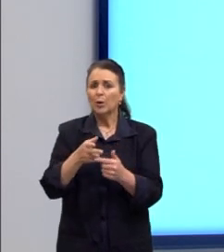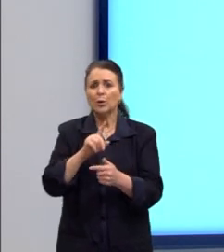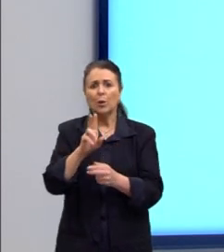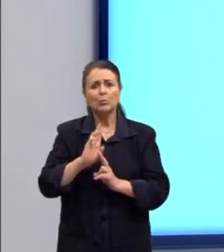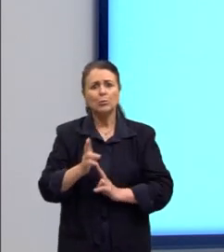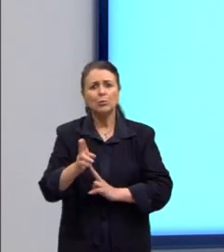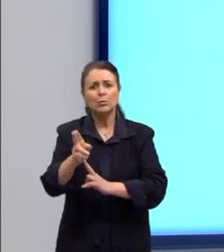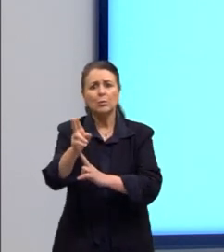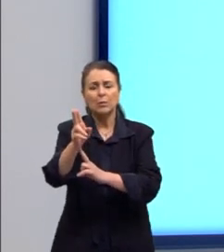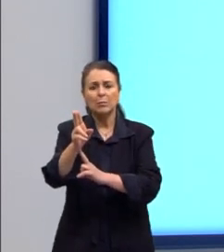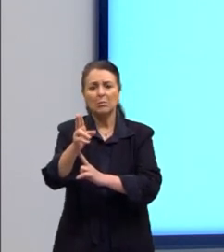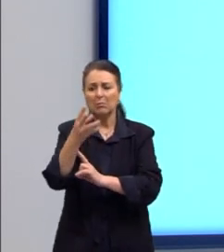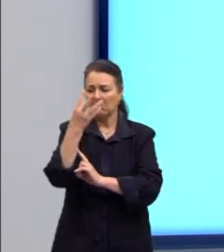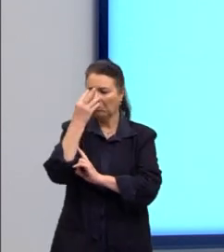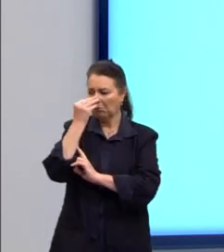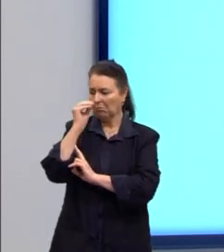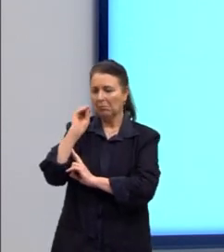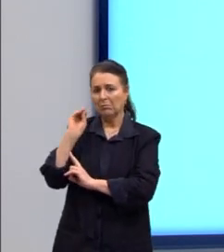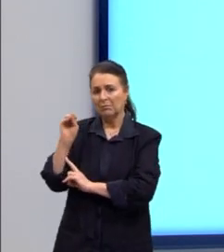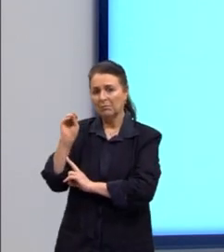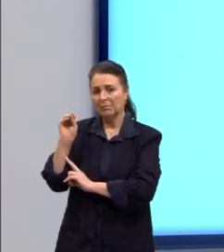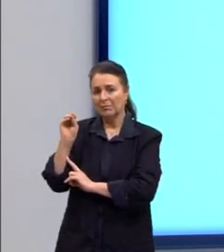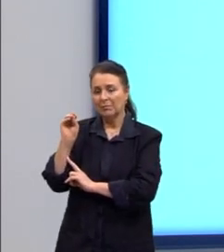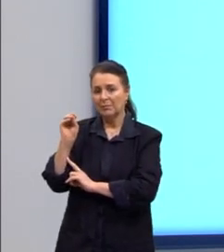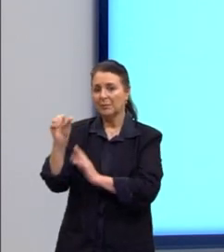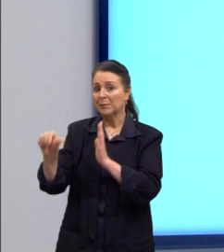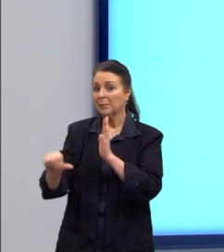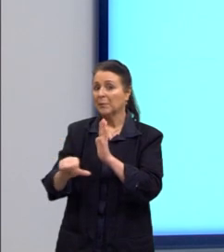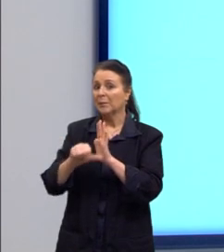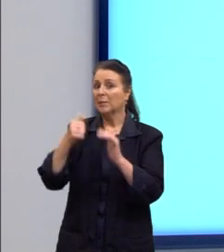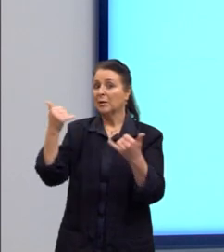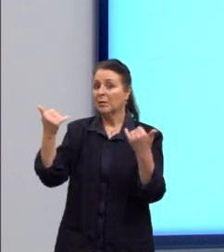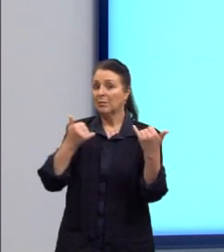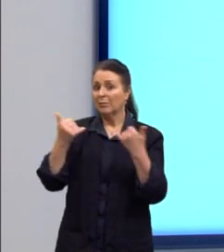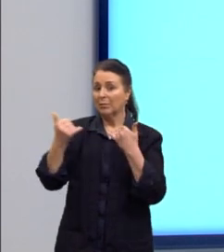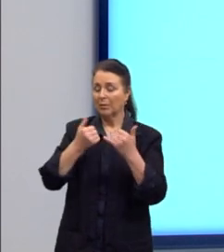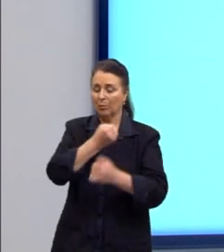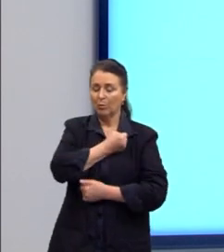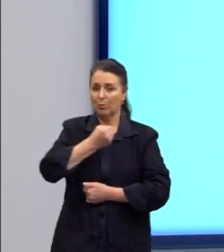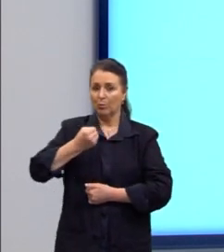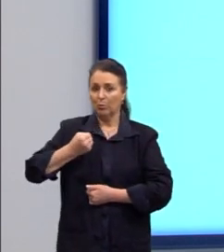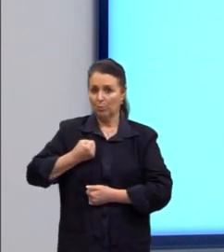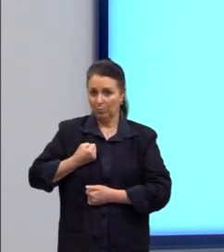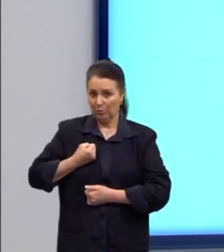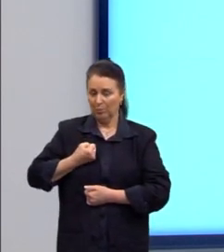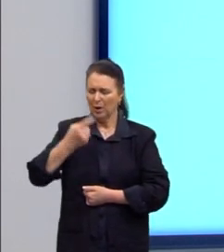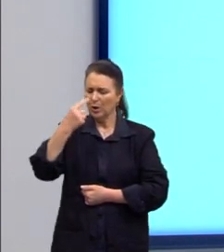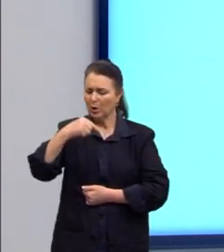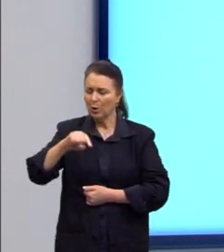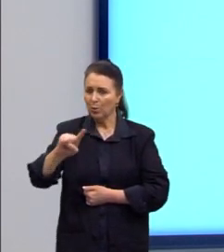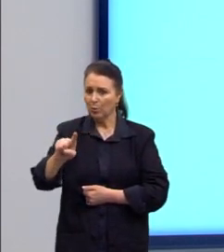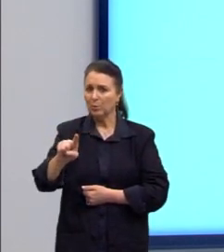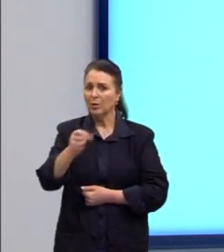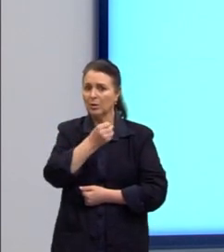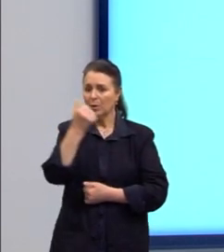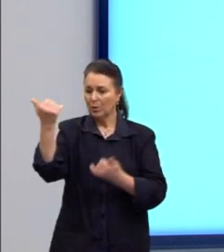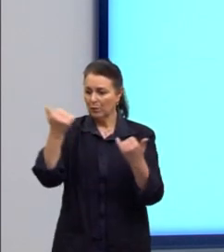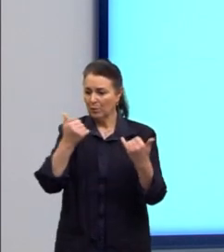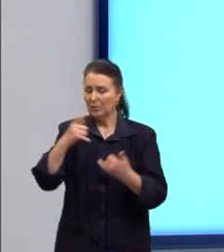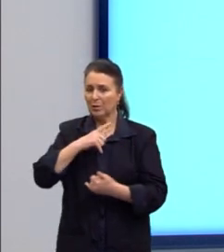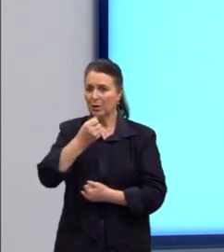ignorando tá então nós temos uma primeira informação com um número temos outras informações com números